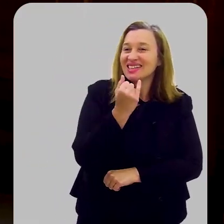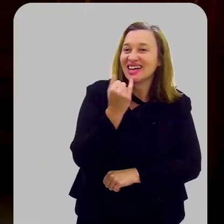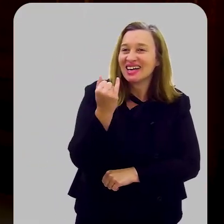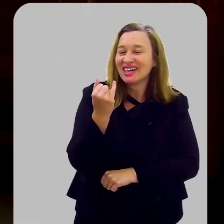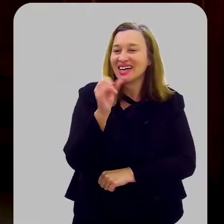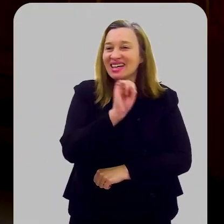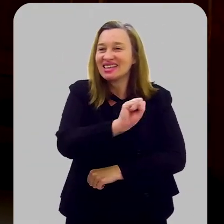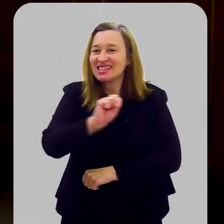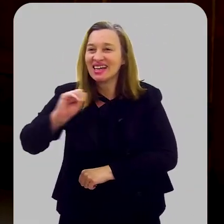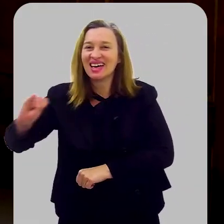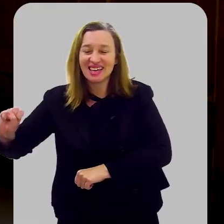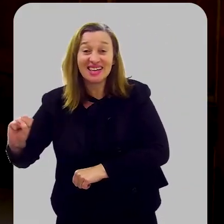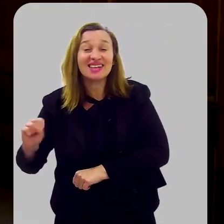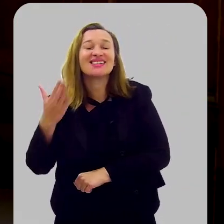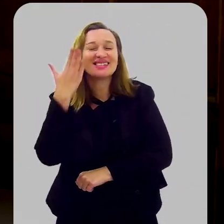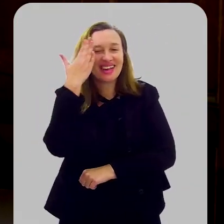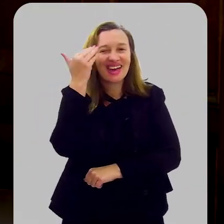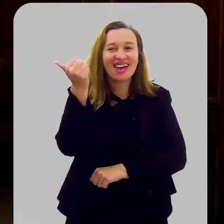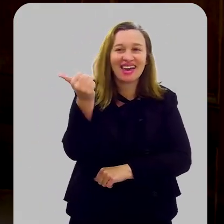Isaías